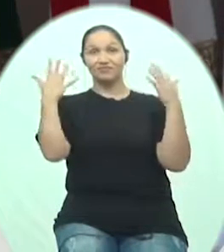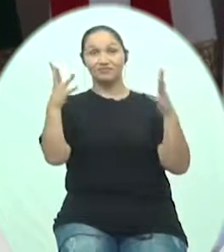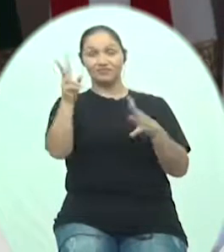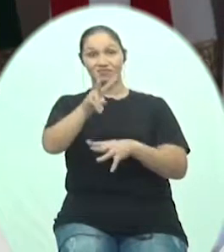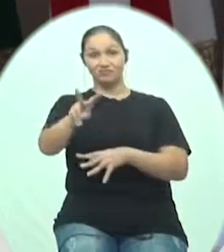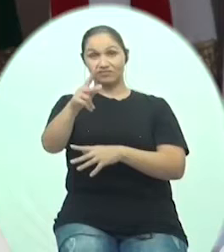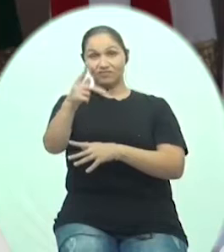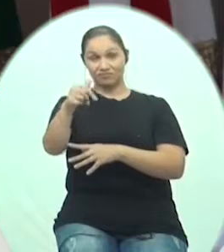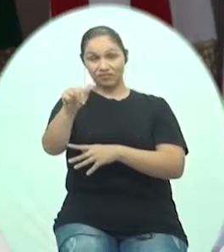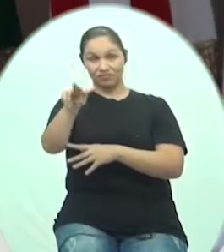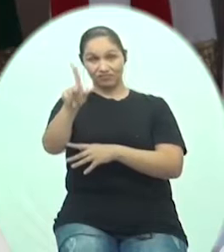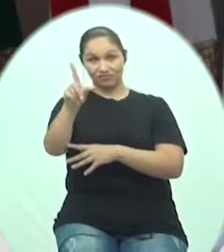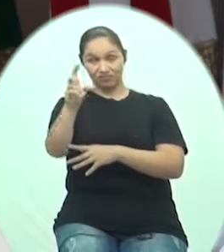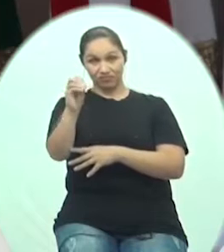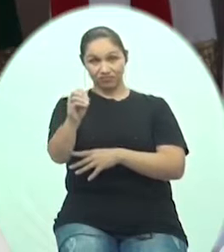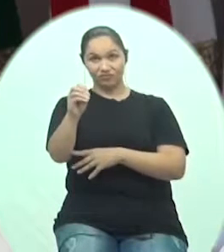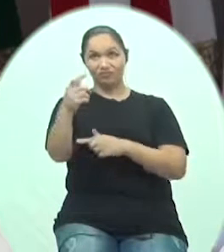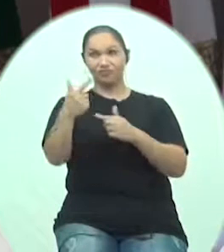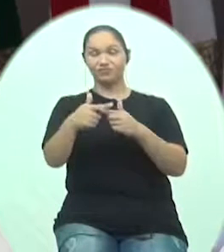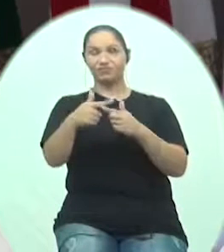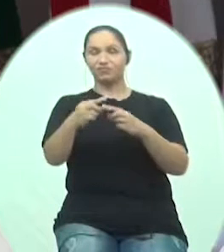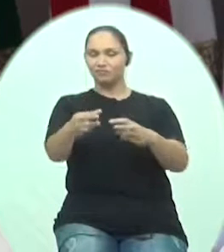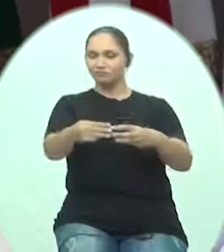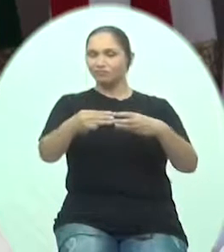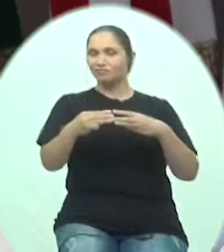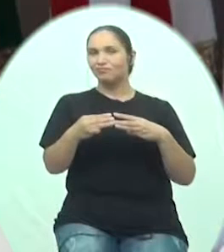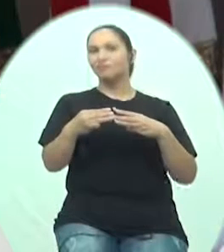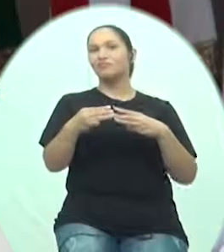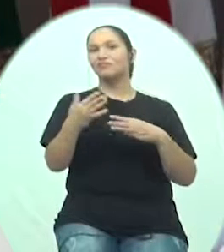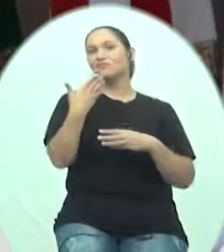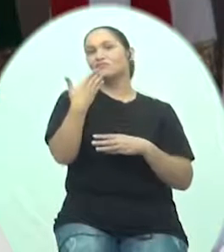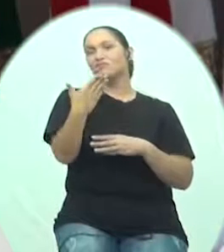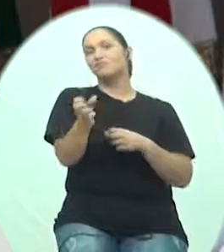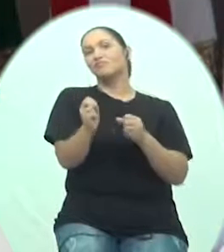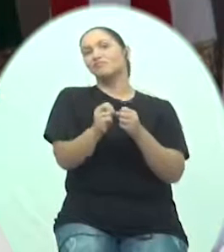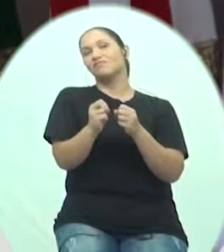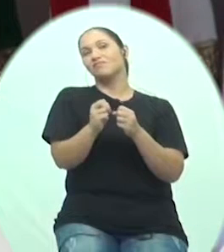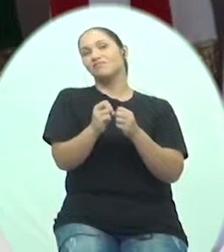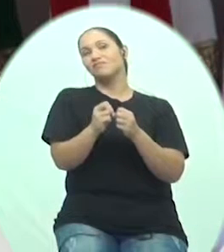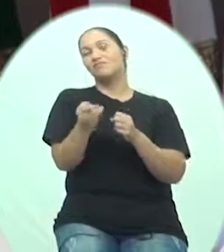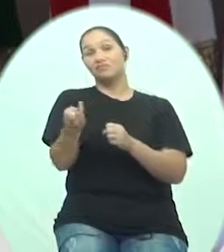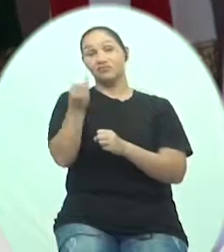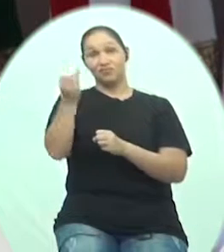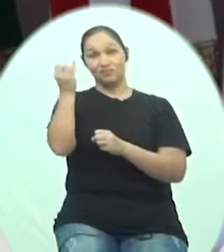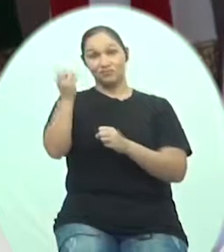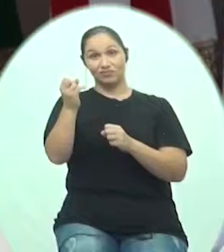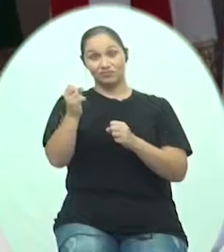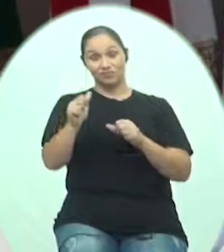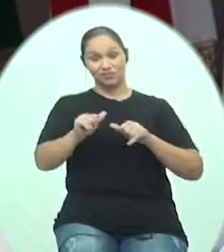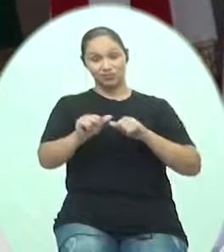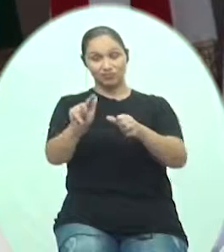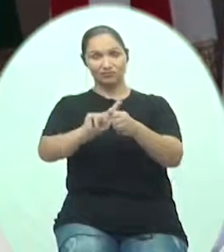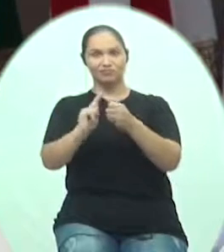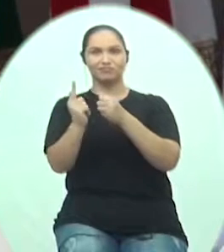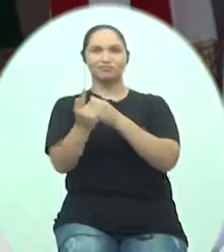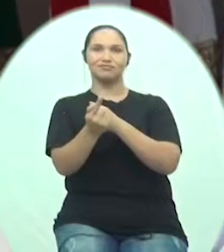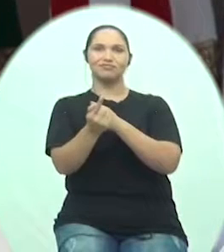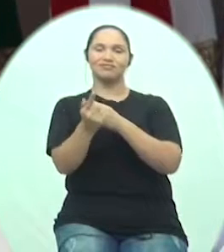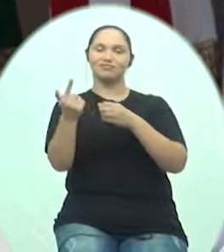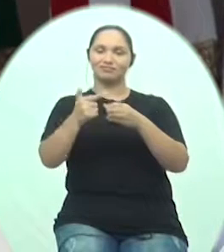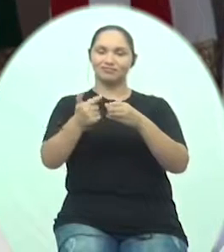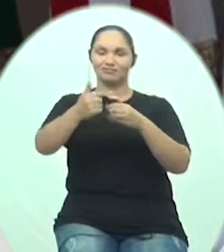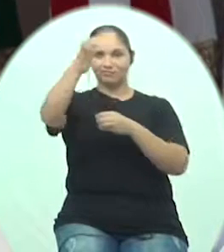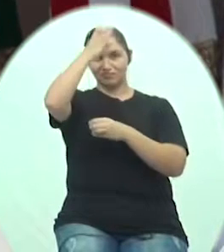tão importante que é o o gace aqui na nossa região na cidade de Cristia Mas além de tudo isso né de todo